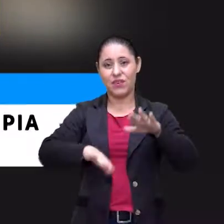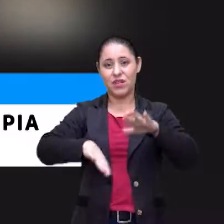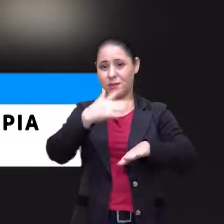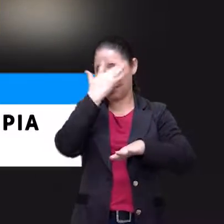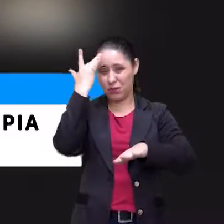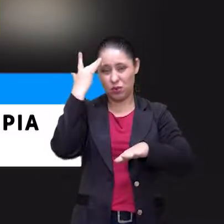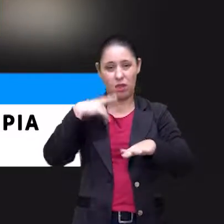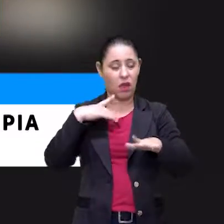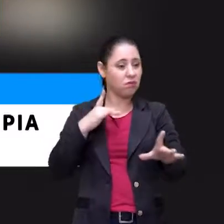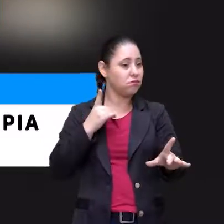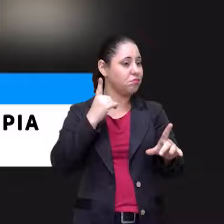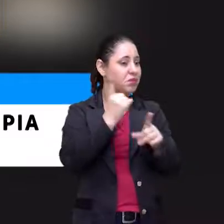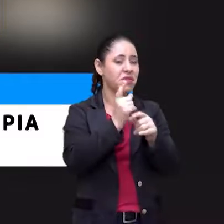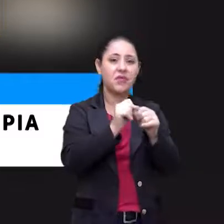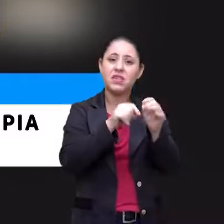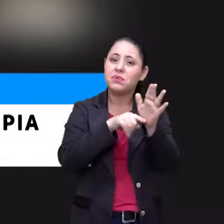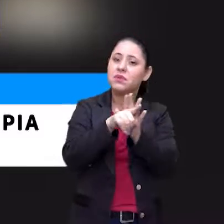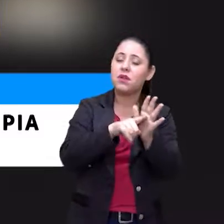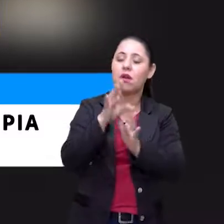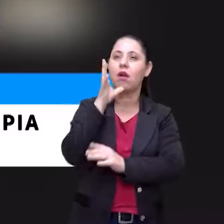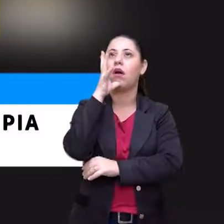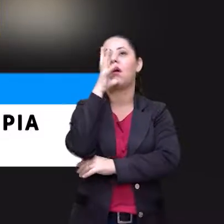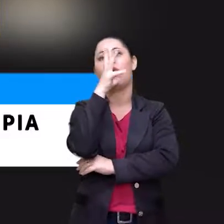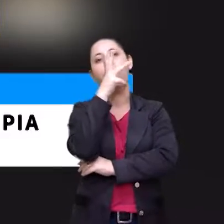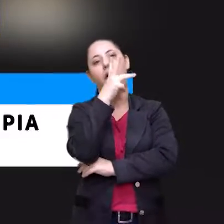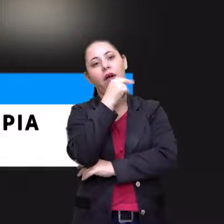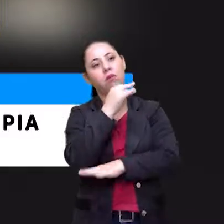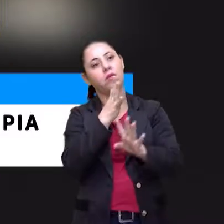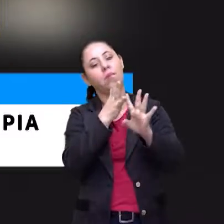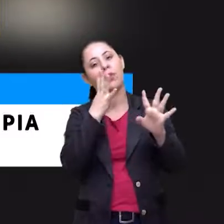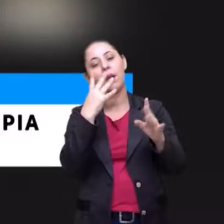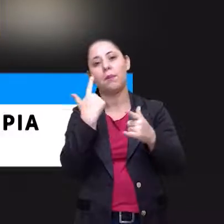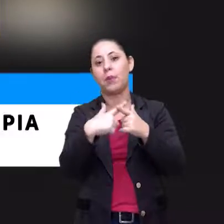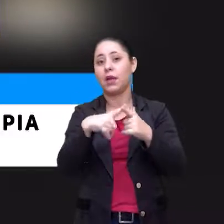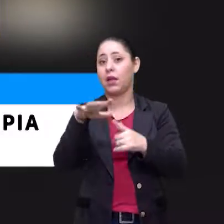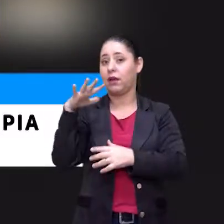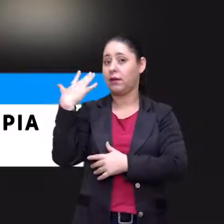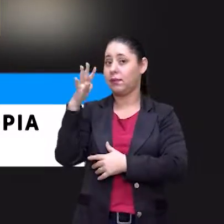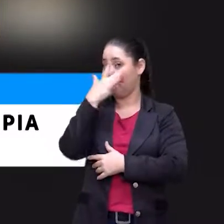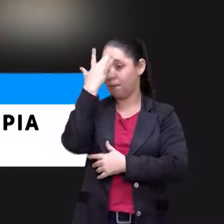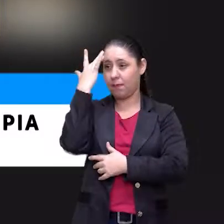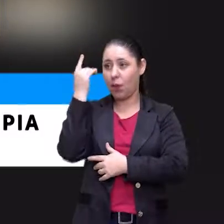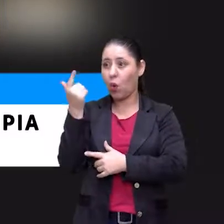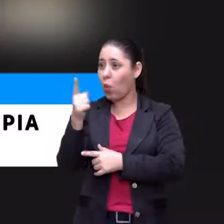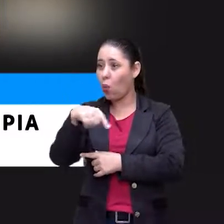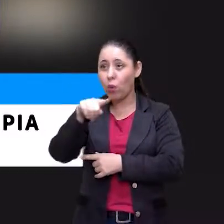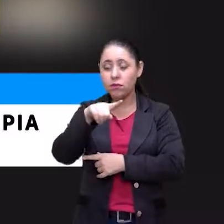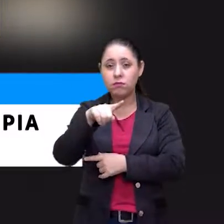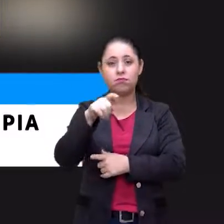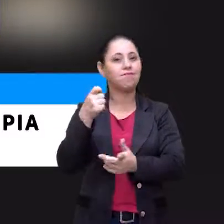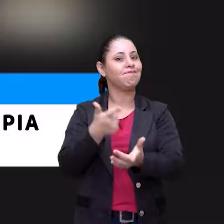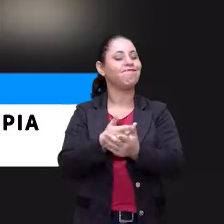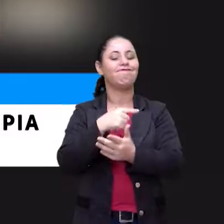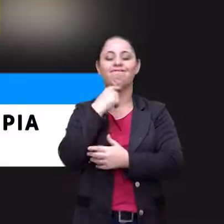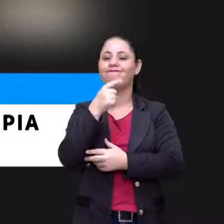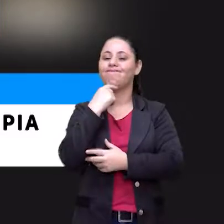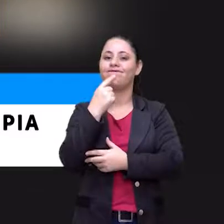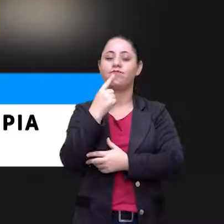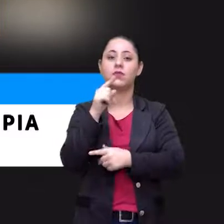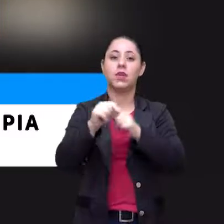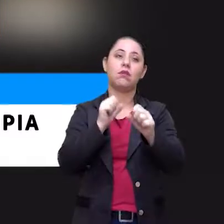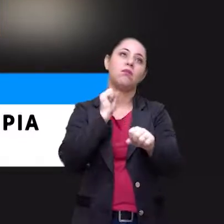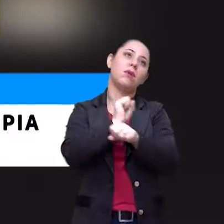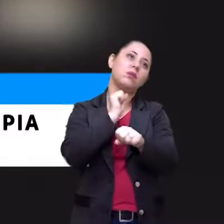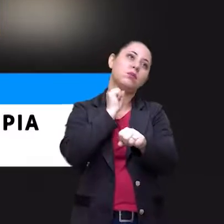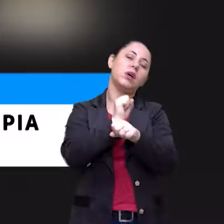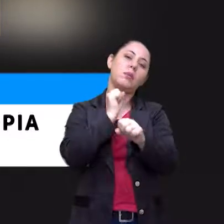para ter a condição de fazer esse tipo de exame. É um exame relativamente caro, as pessoas não têm condições de pagar e às